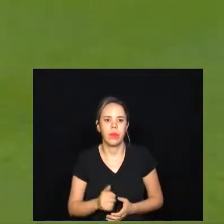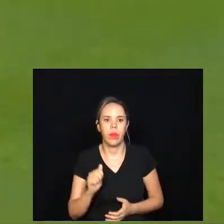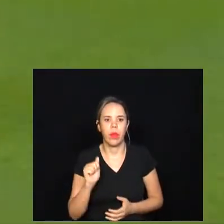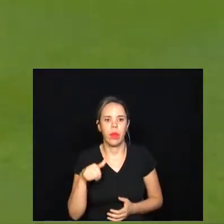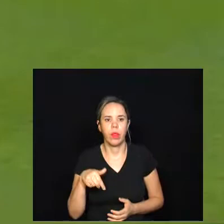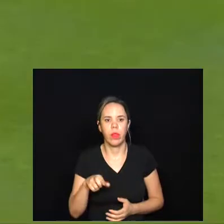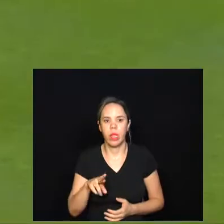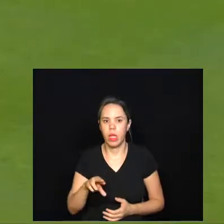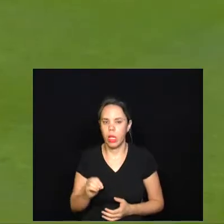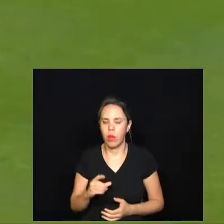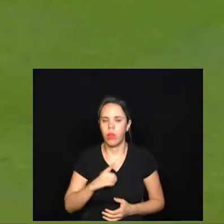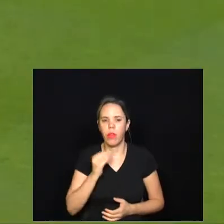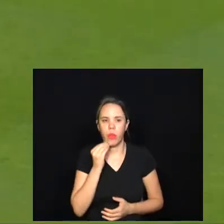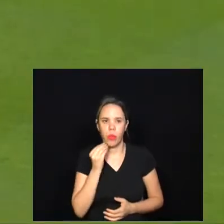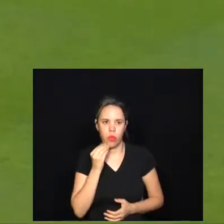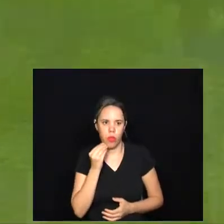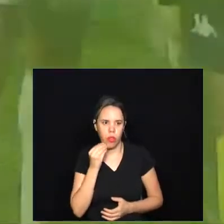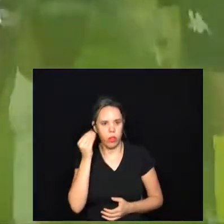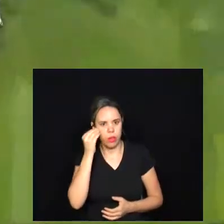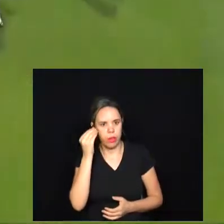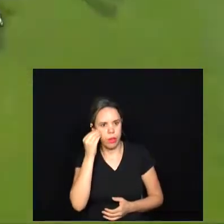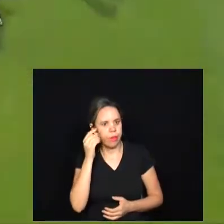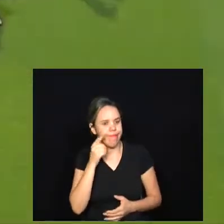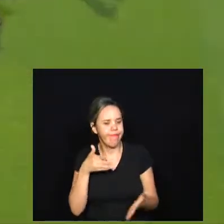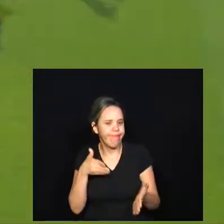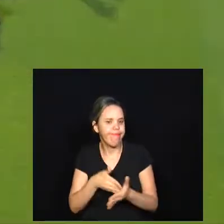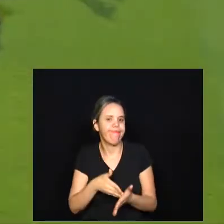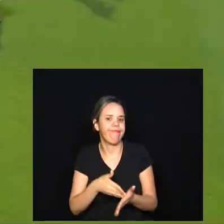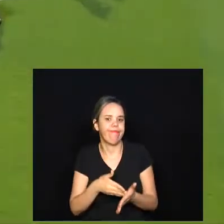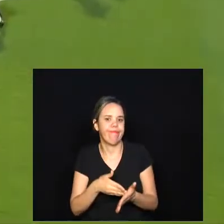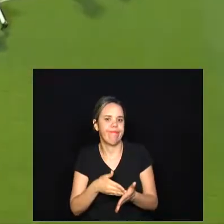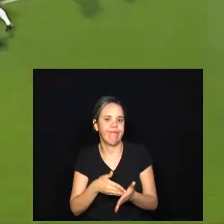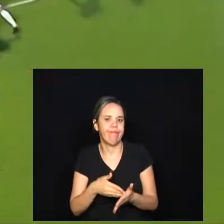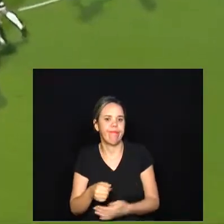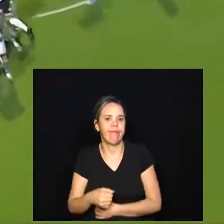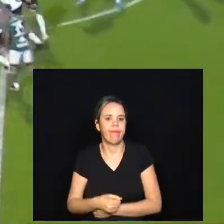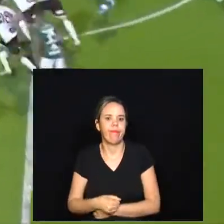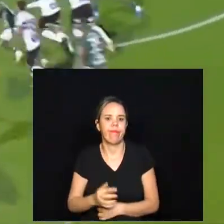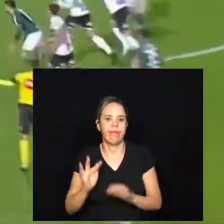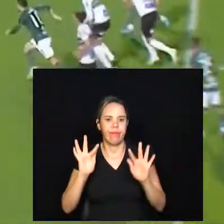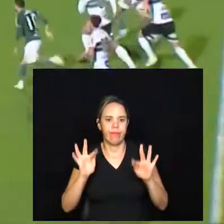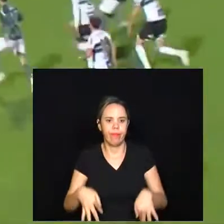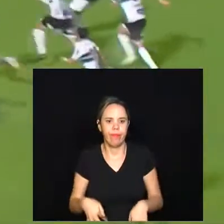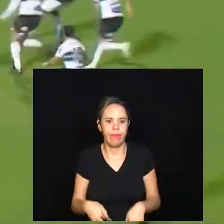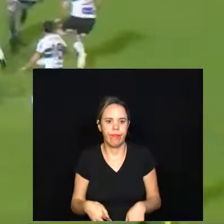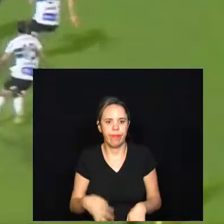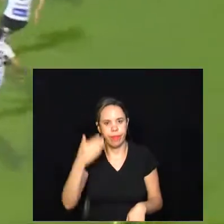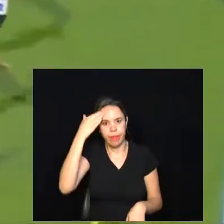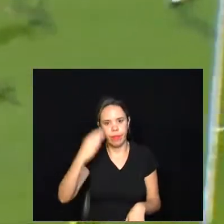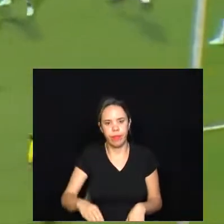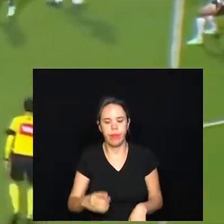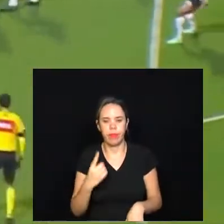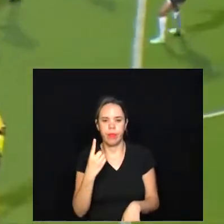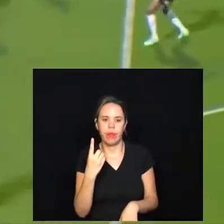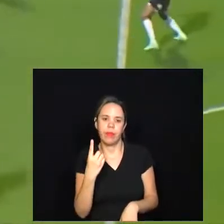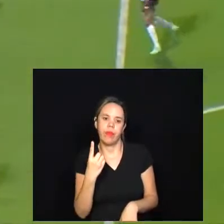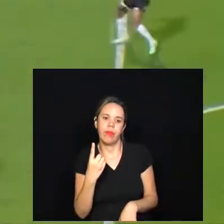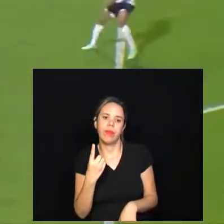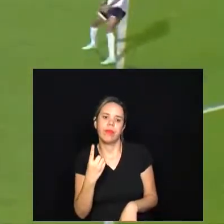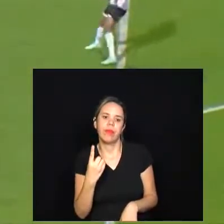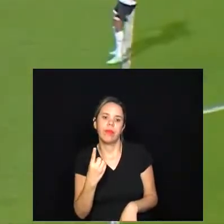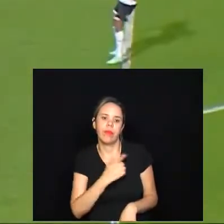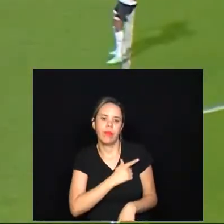ainda teve a oportunidade, mas foi travado. Portanto, fim de papo, Coritiba 1,